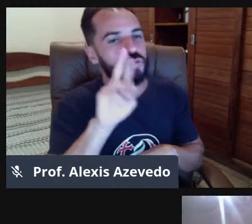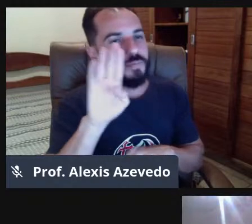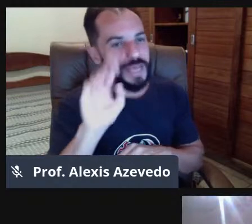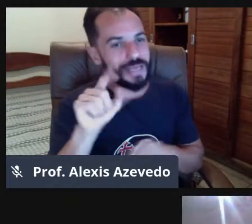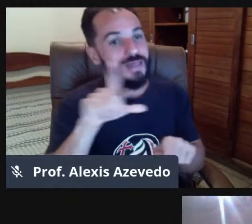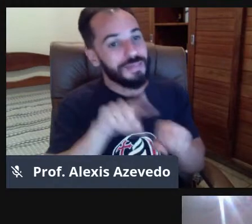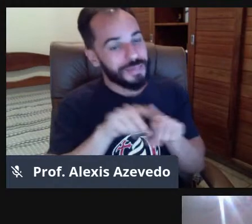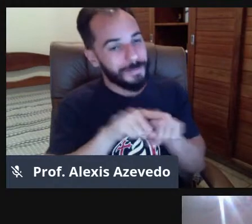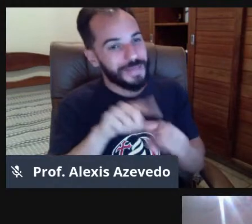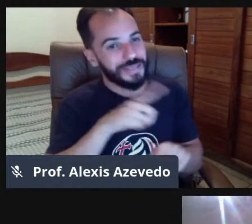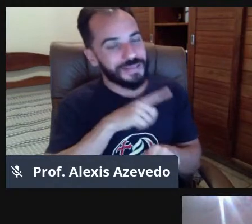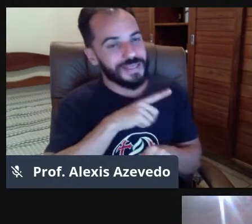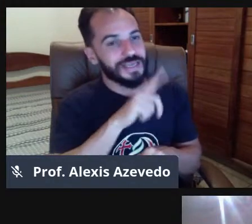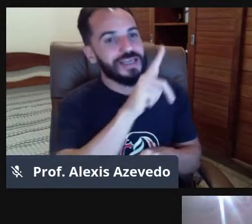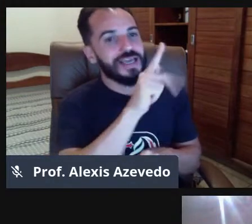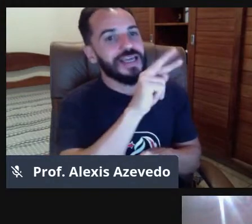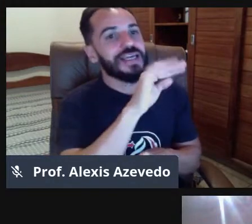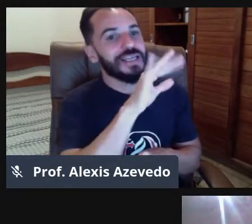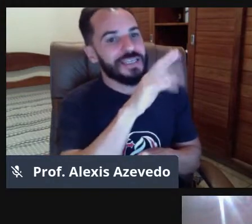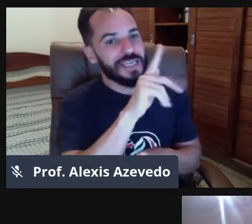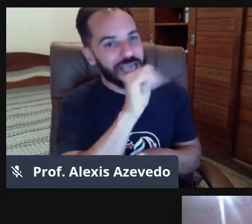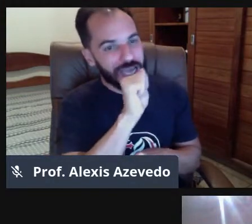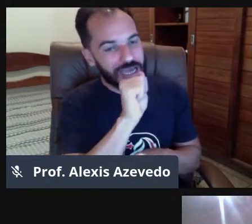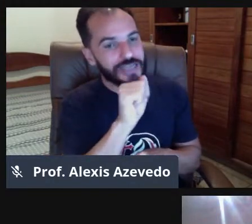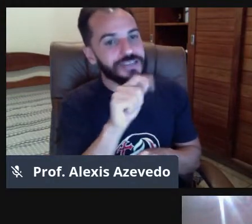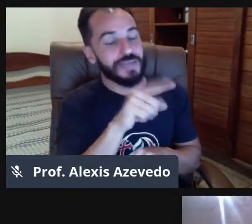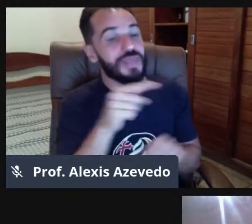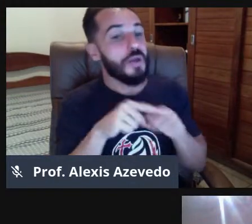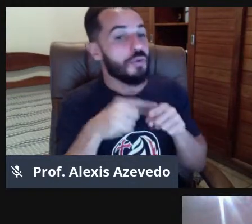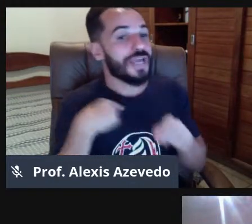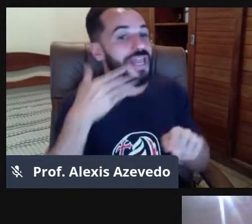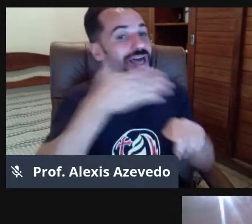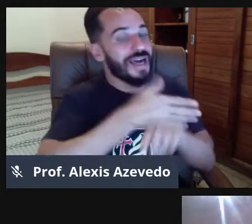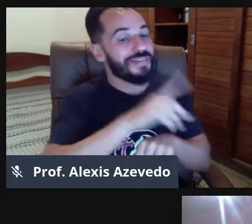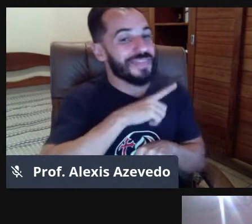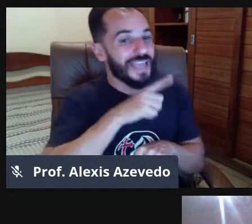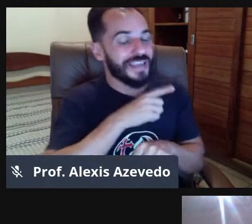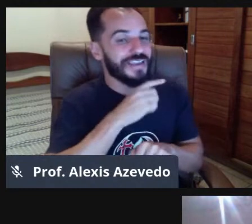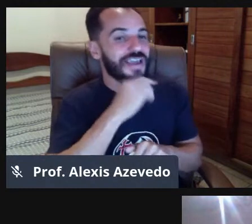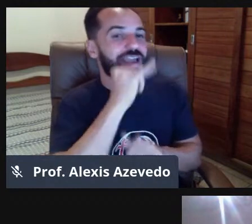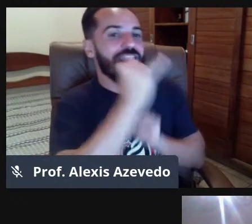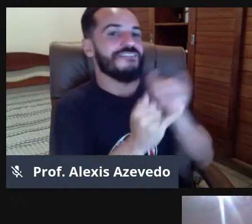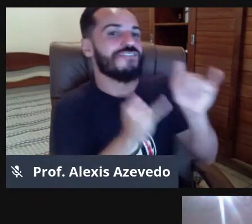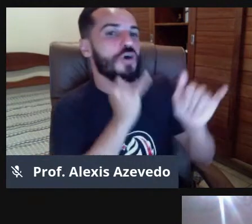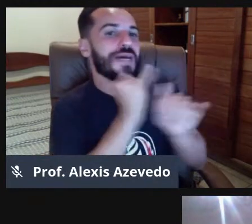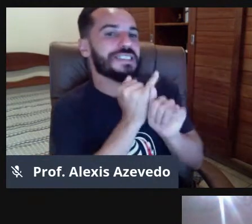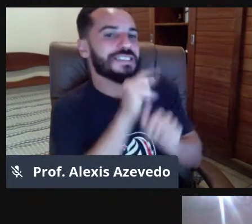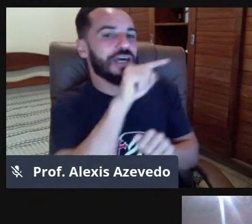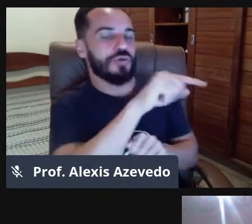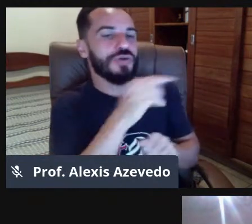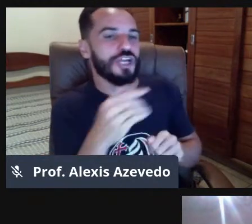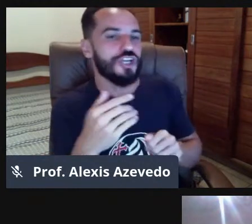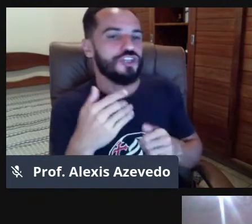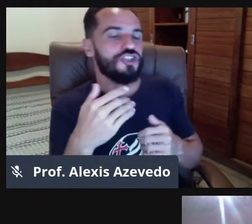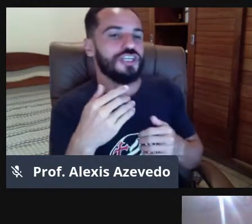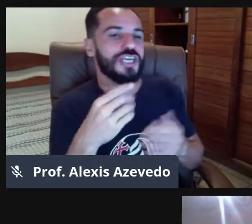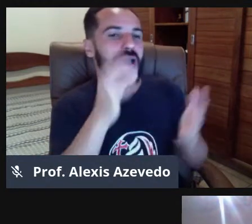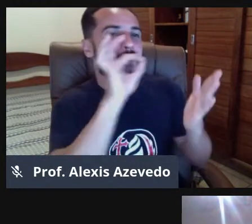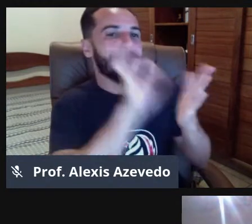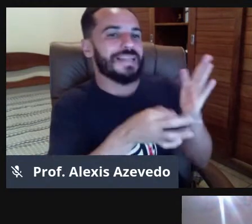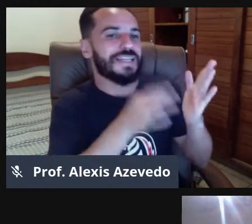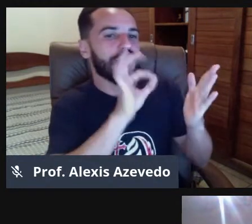porque lá tem todas as informações das matrículas. Então, às vezes, o aluno, o estudante esquece